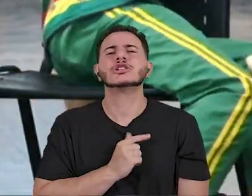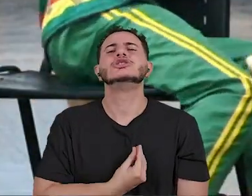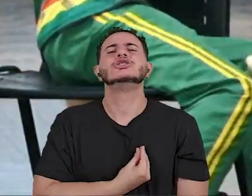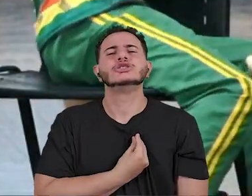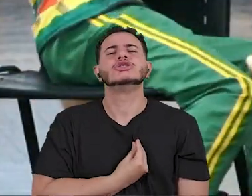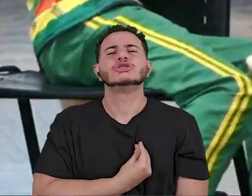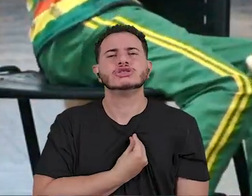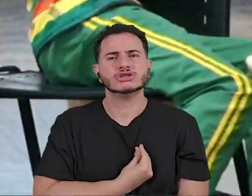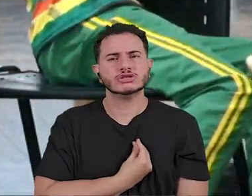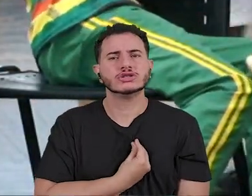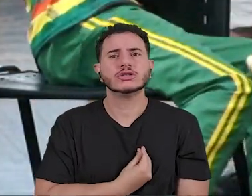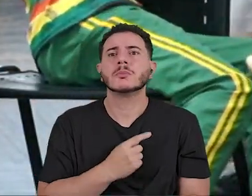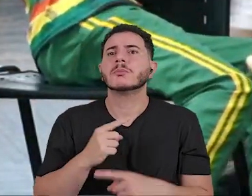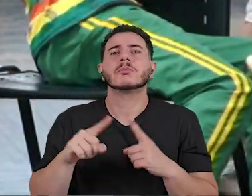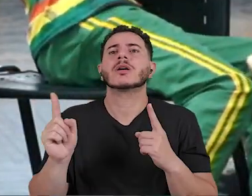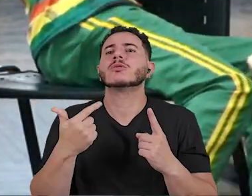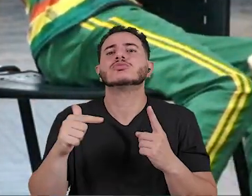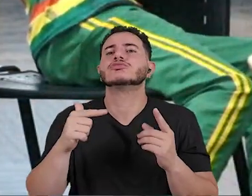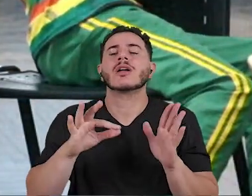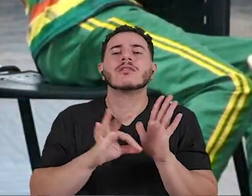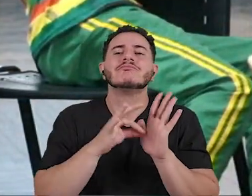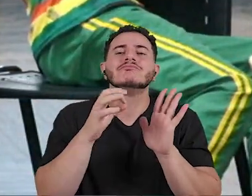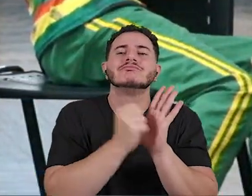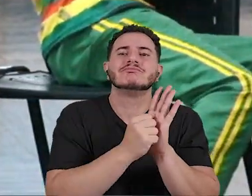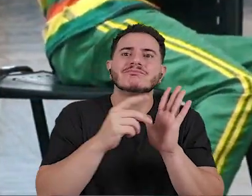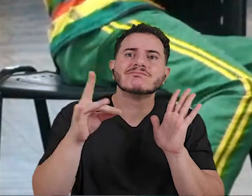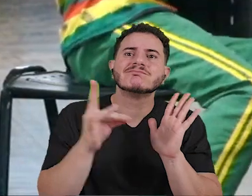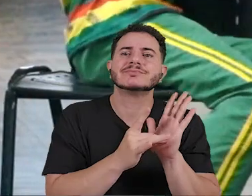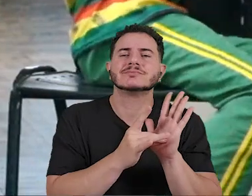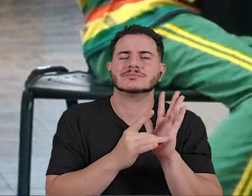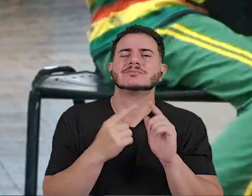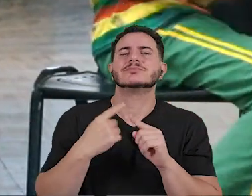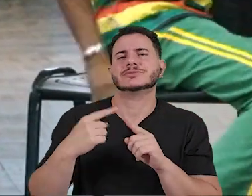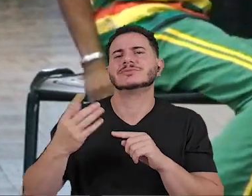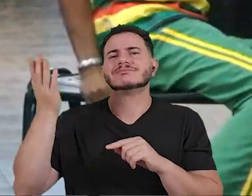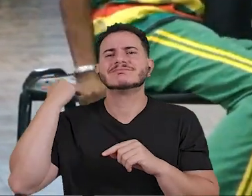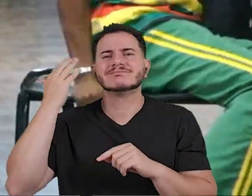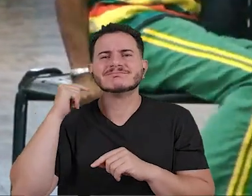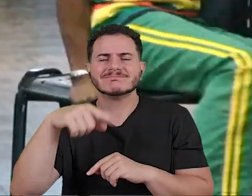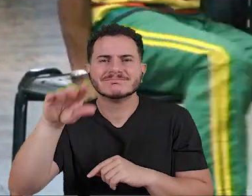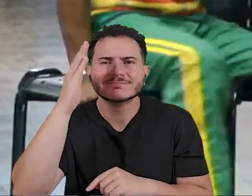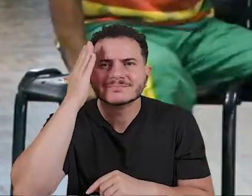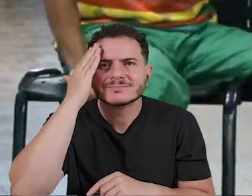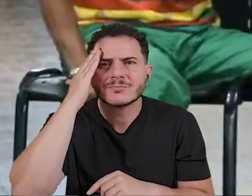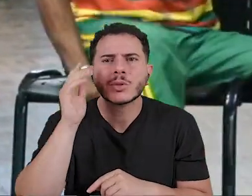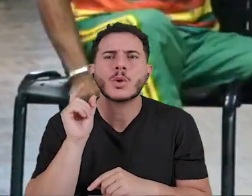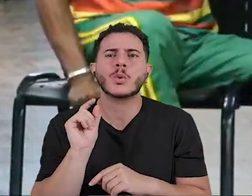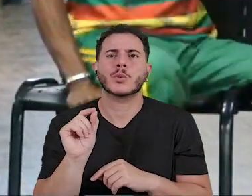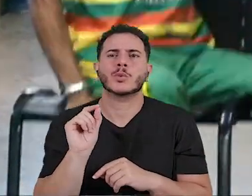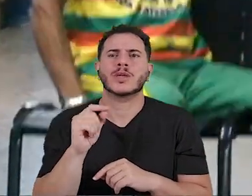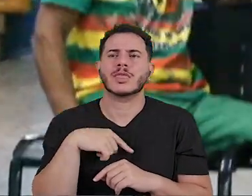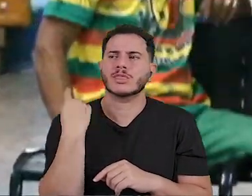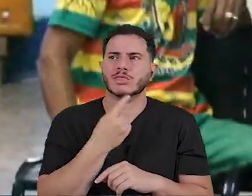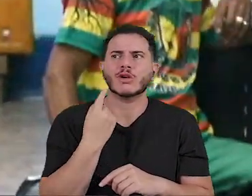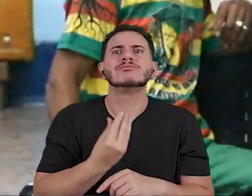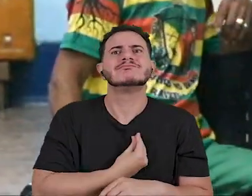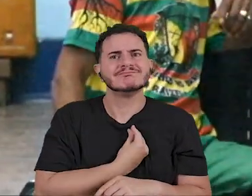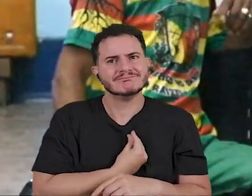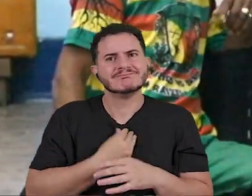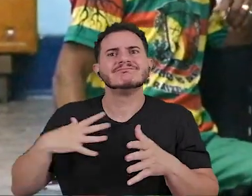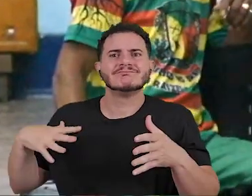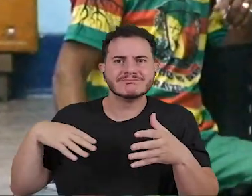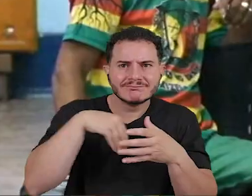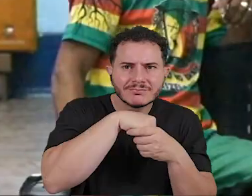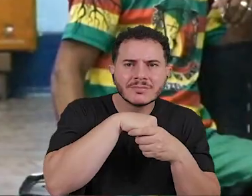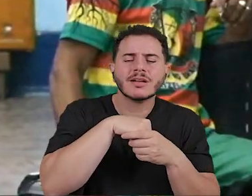meu pai bem falou aqui, nós fazemos parte de outra nação e o Raízes era um projeto, né, dentro da escola onde